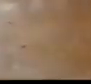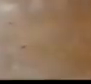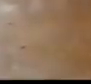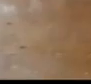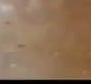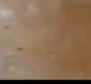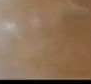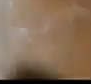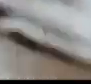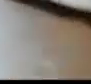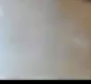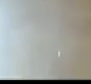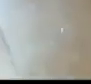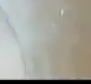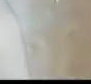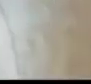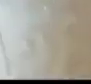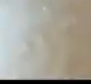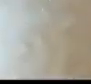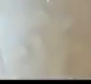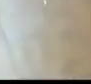Quatrocentos e vinte.